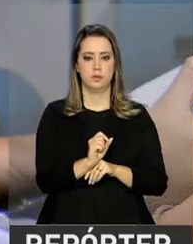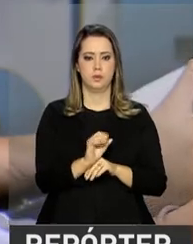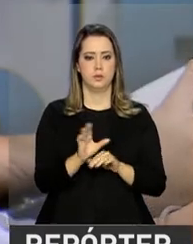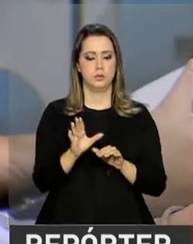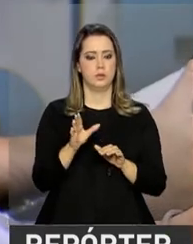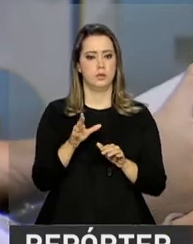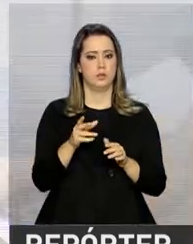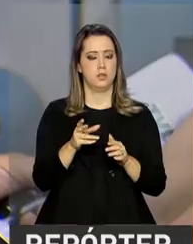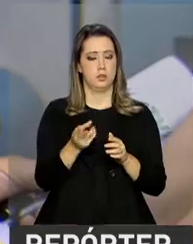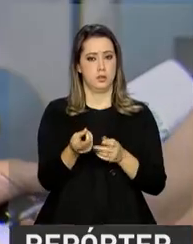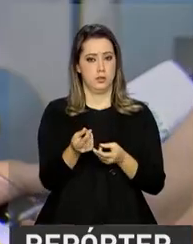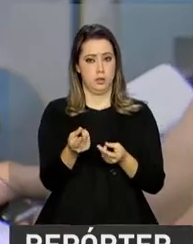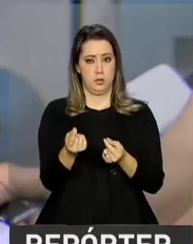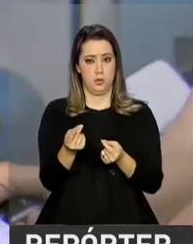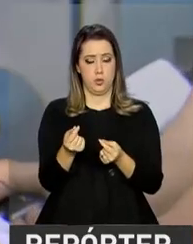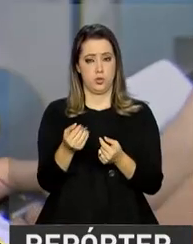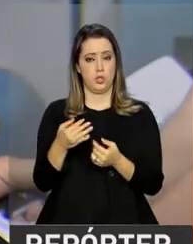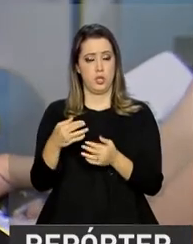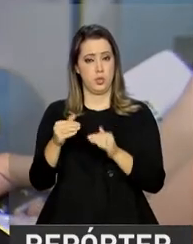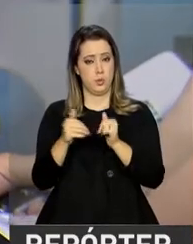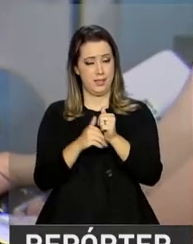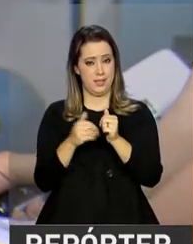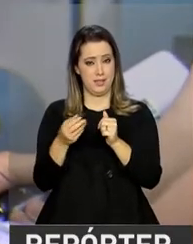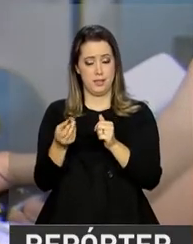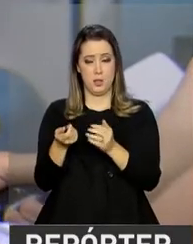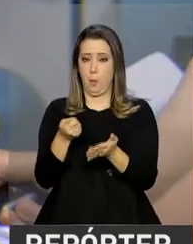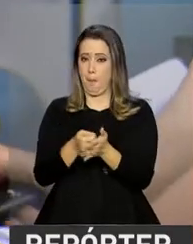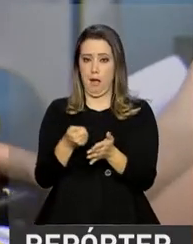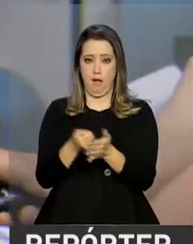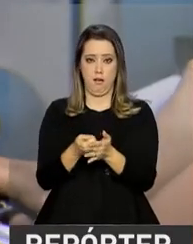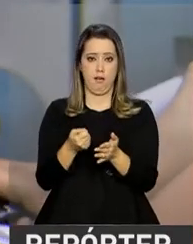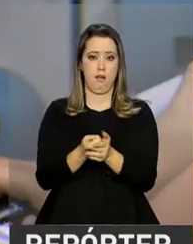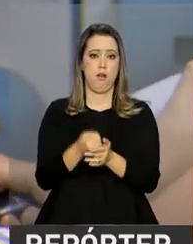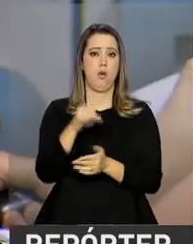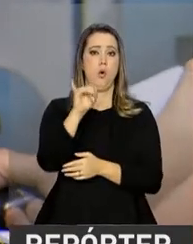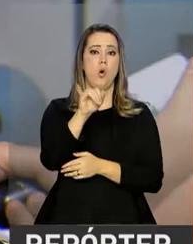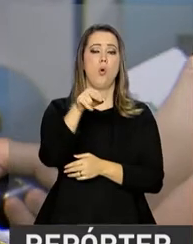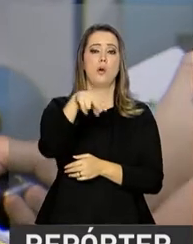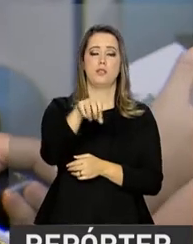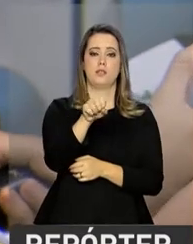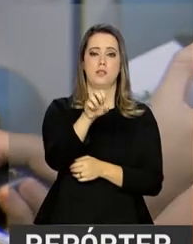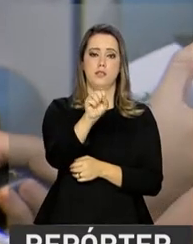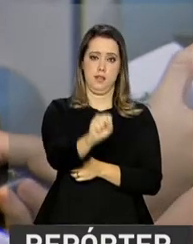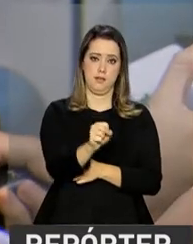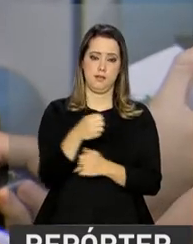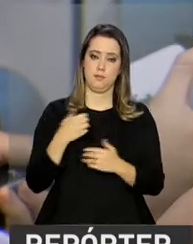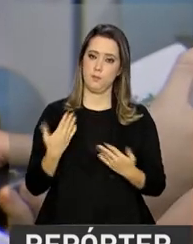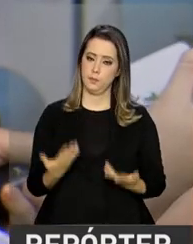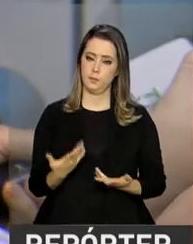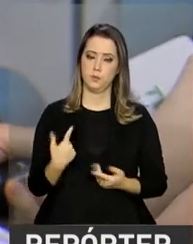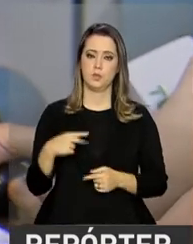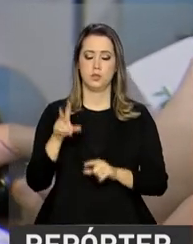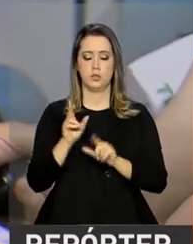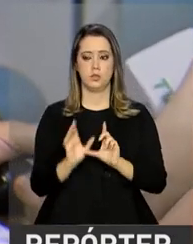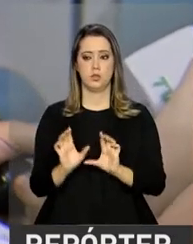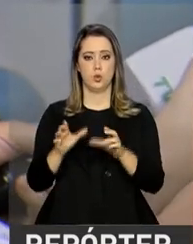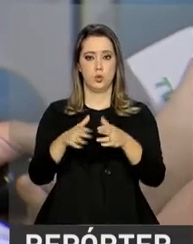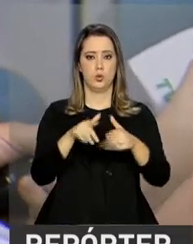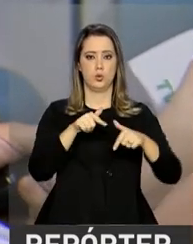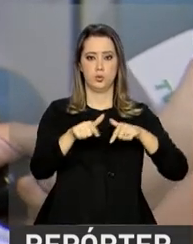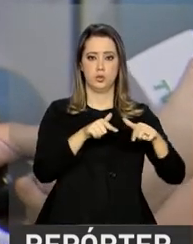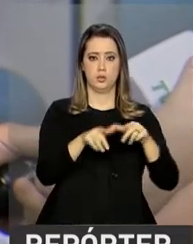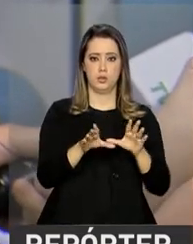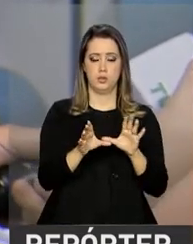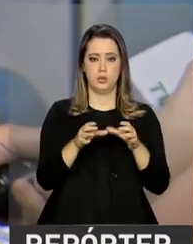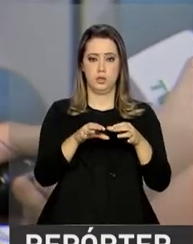contribuição previdenciária entre as operações das grandes operações de combate à corrupção a lava jato ela é gente como a gente tem